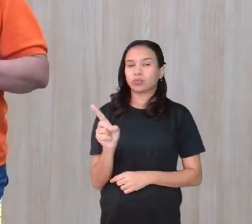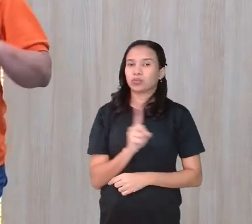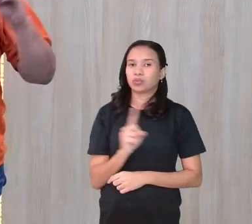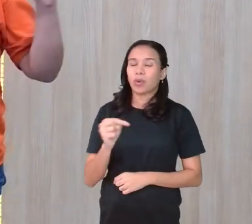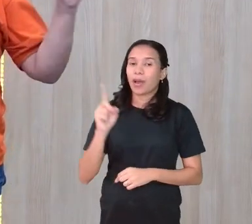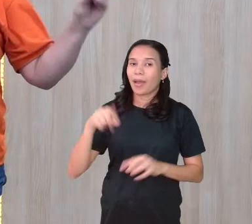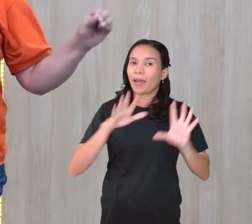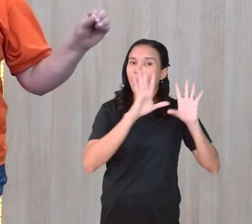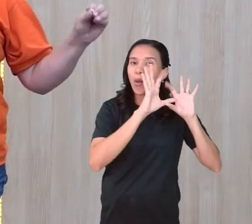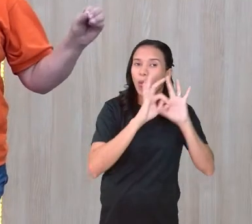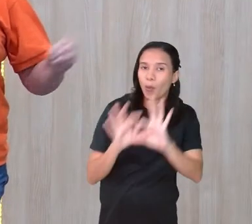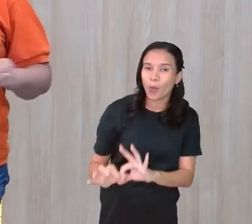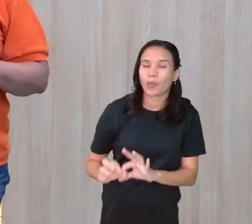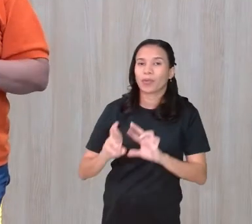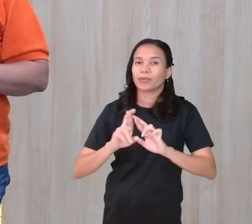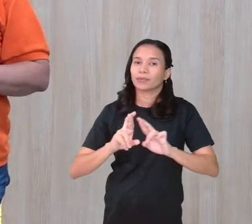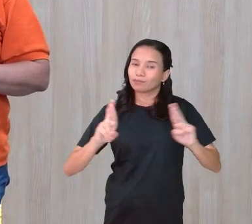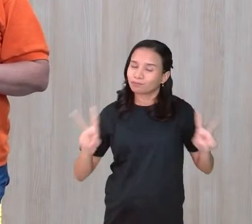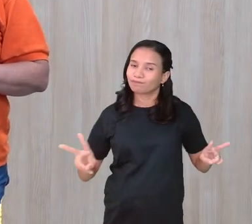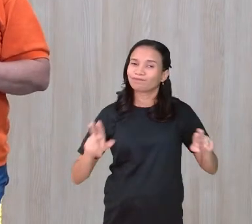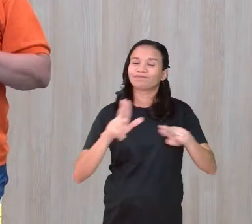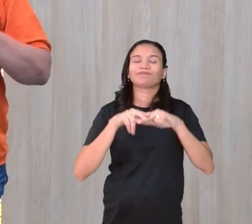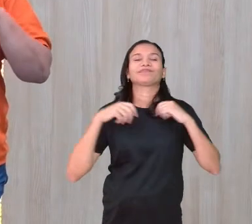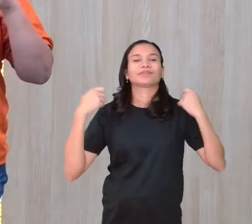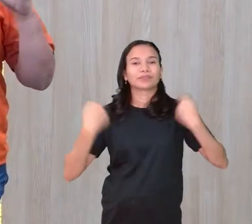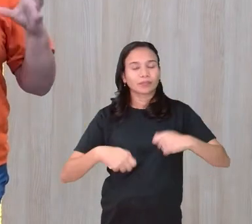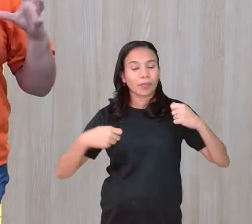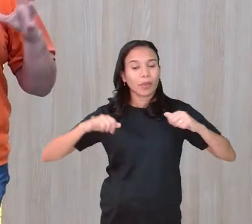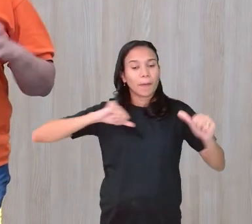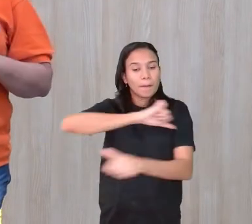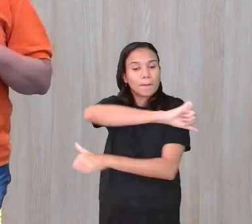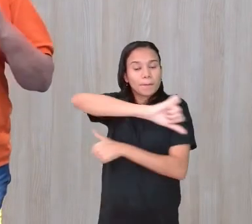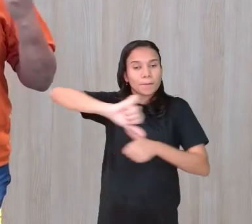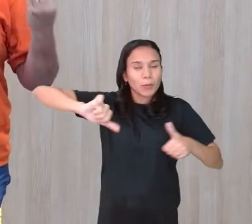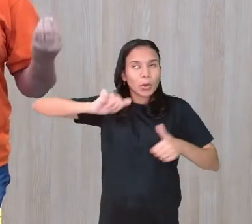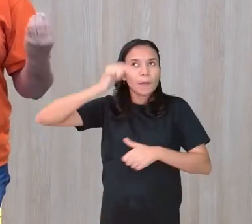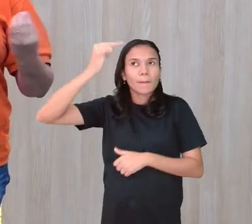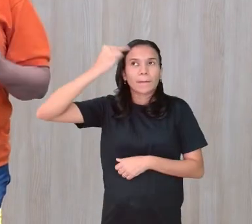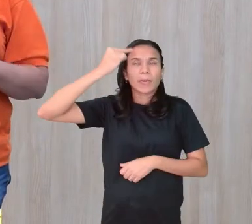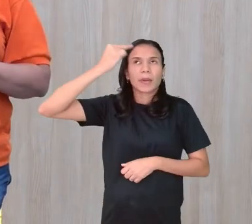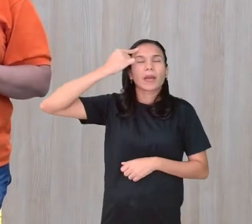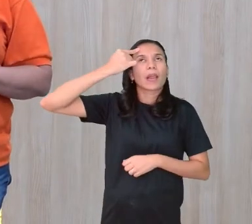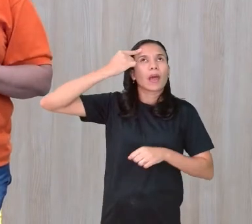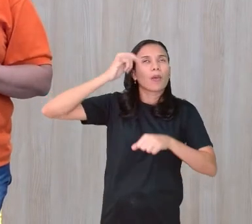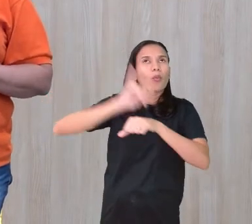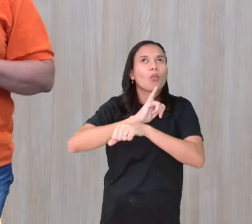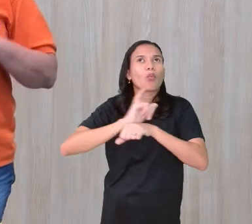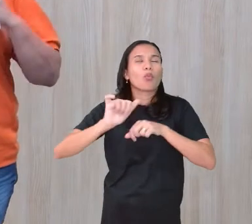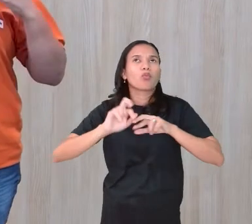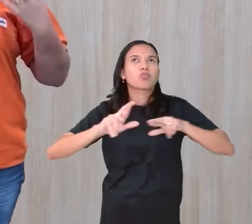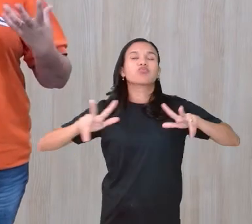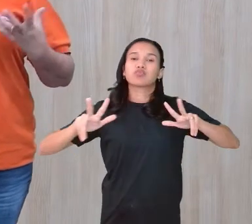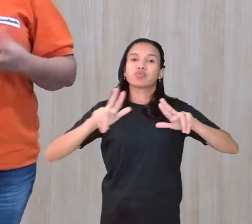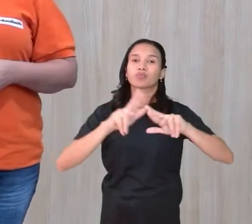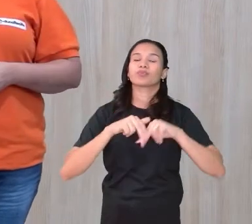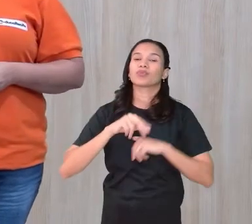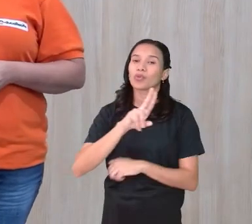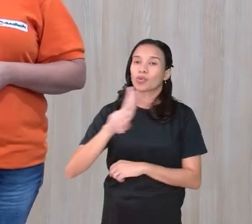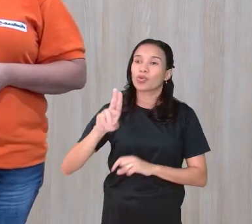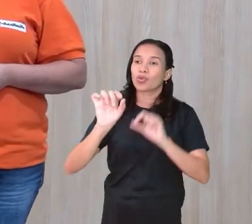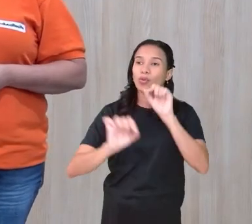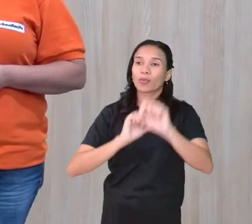São contextos diferentes. Então, devemos mudar, não é? Pensar nesses contextos. Então, isso se